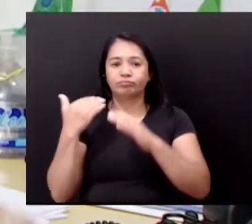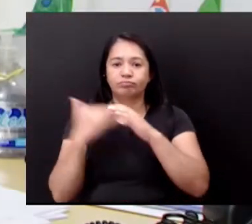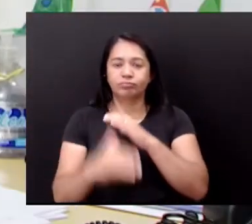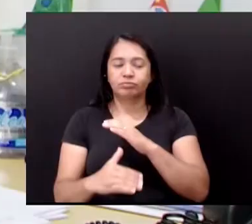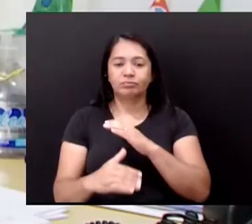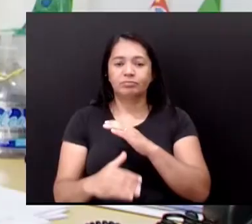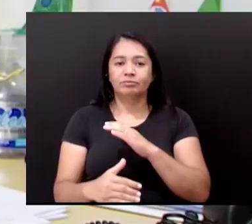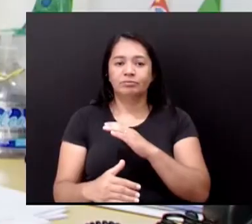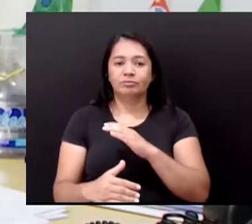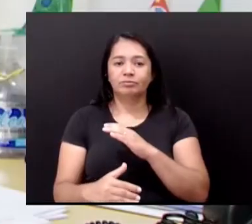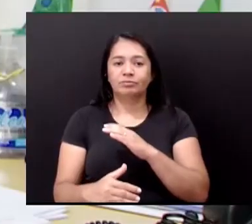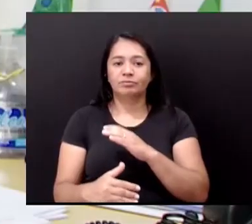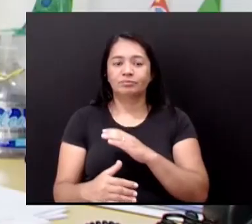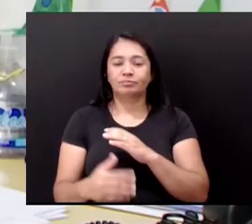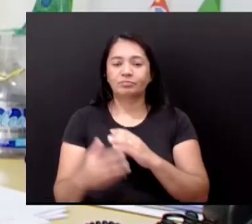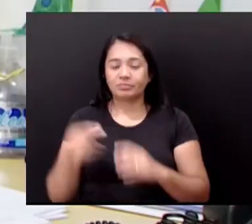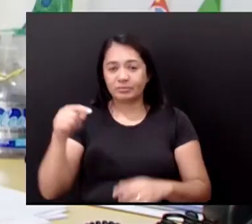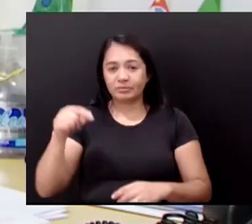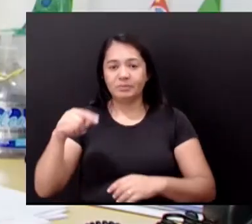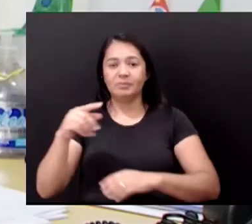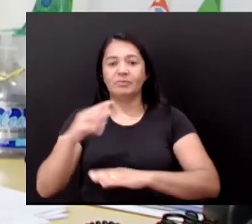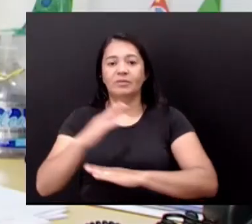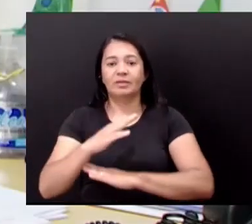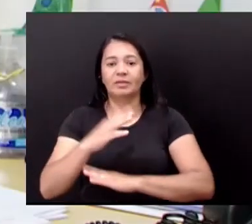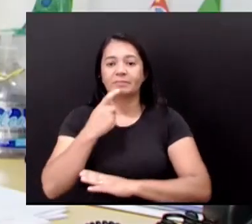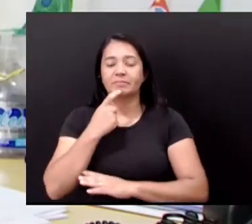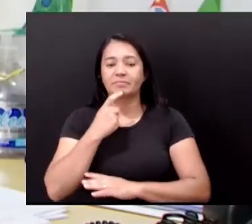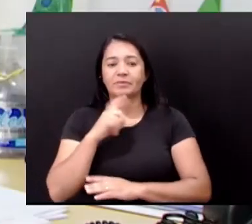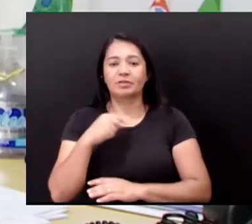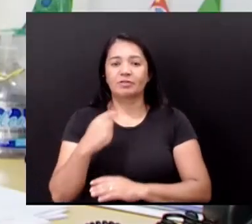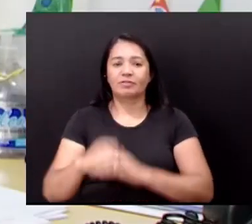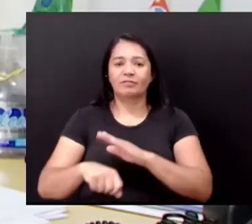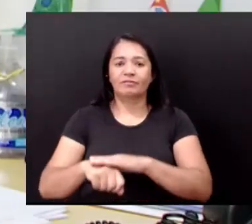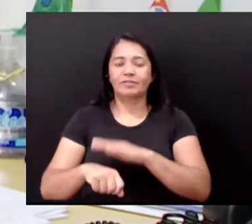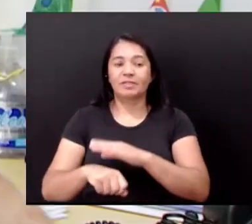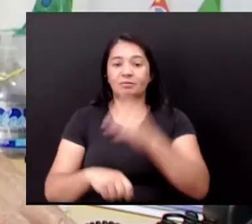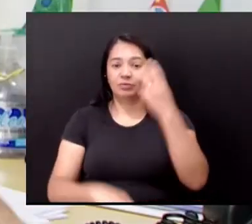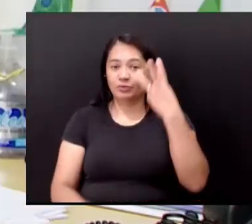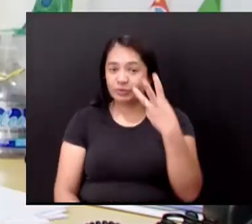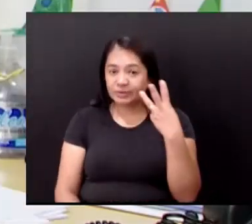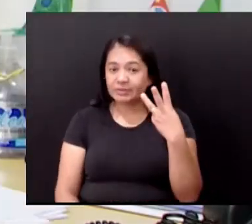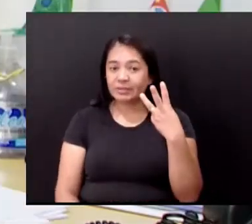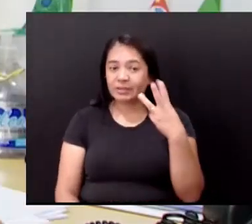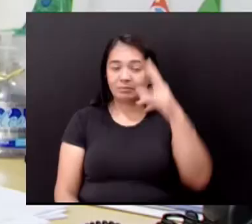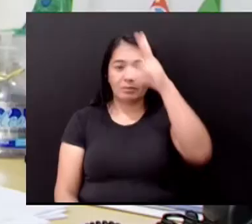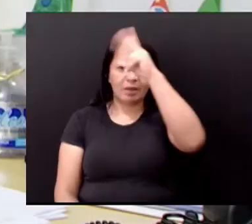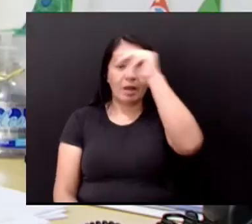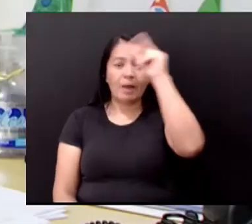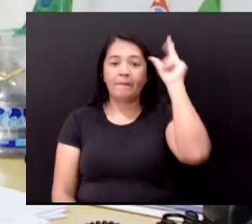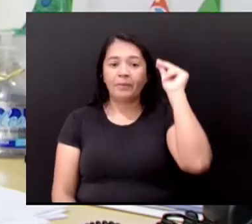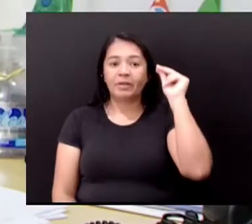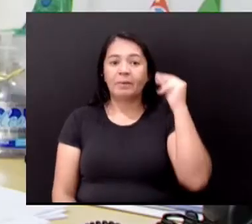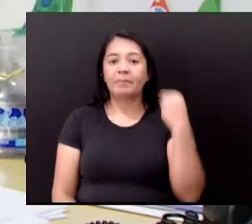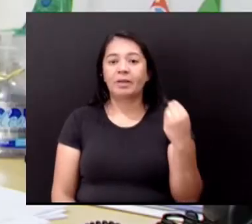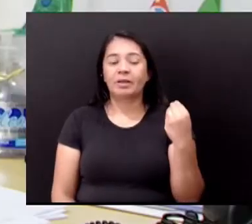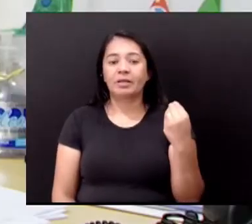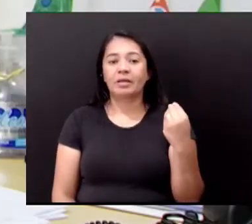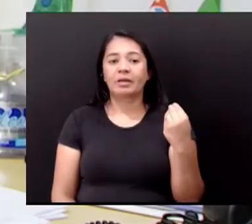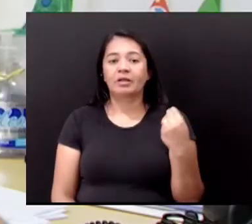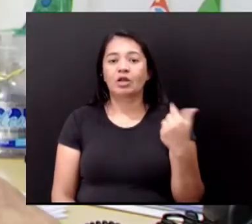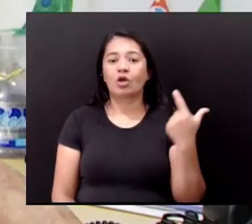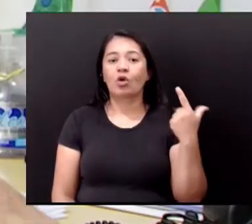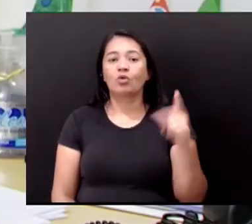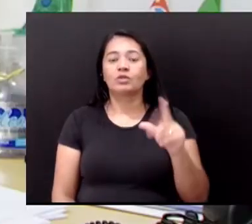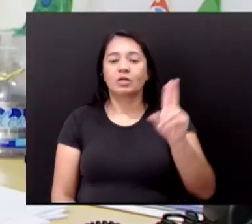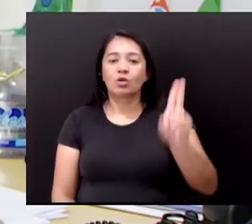duodécimo, que é da Câmara Municipal. Nós fizemos 3 repasses para a Prefeitura Municipal, para que a Prefeitura pudesse utilizar esses